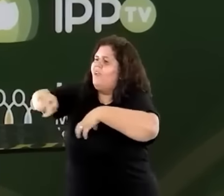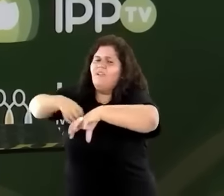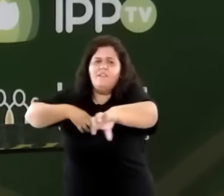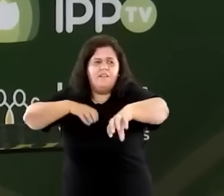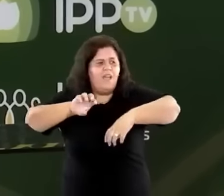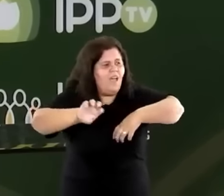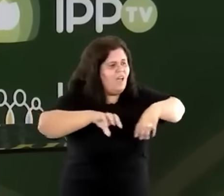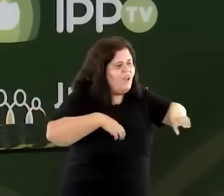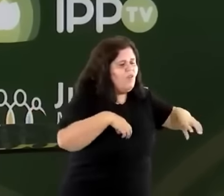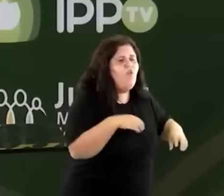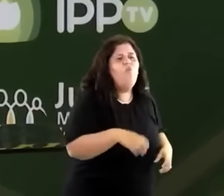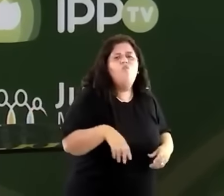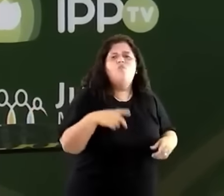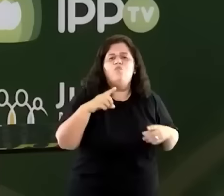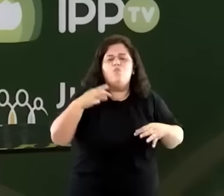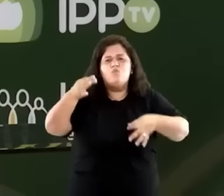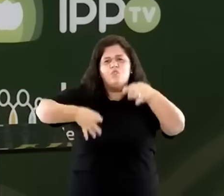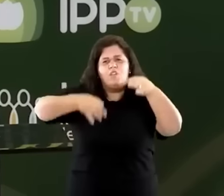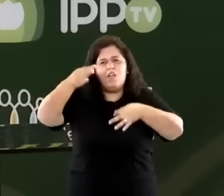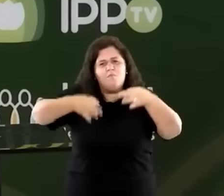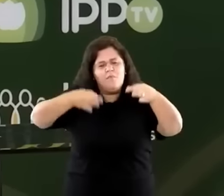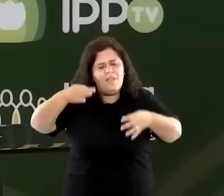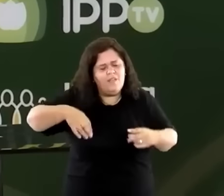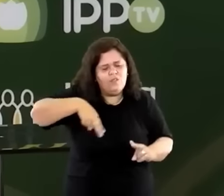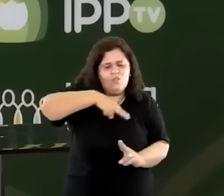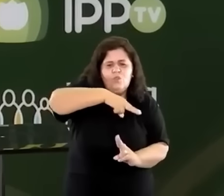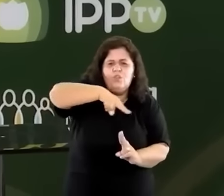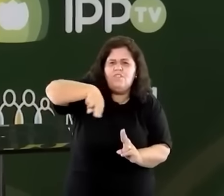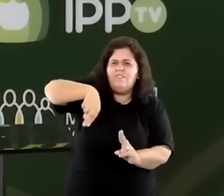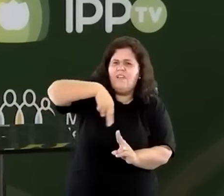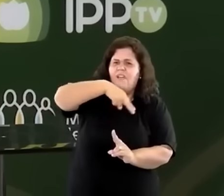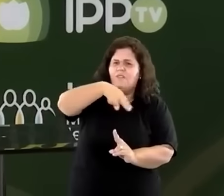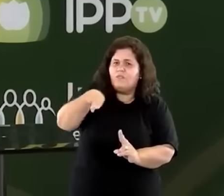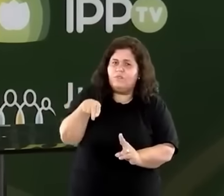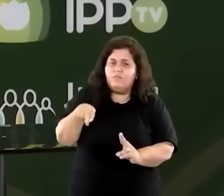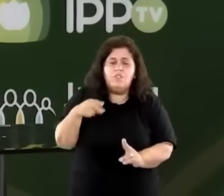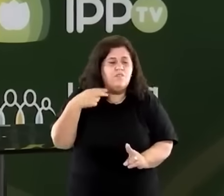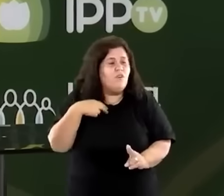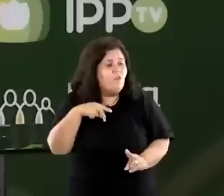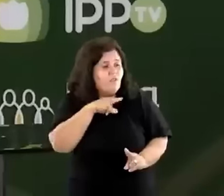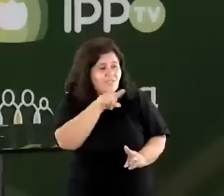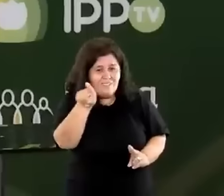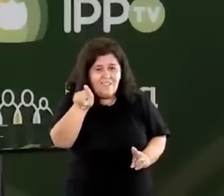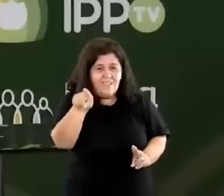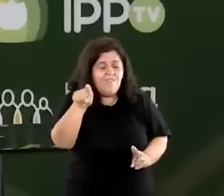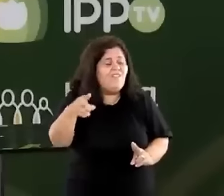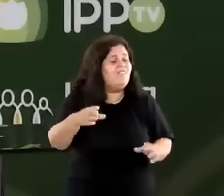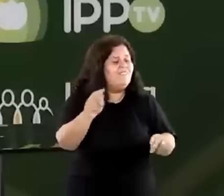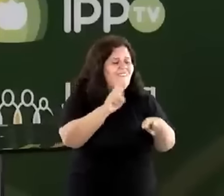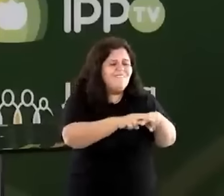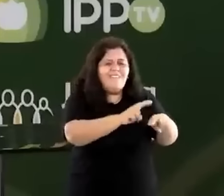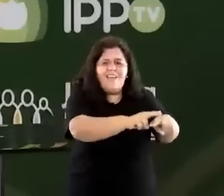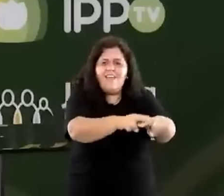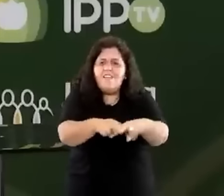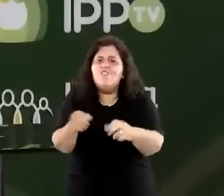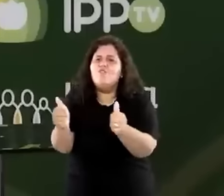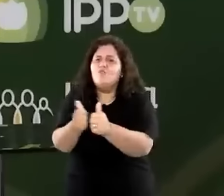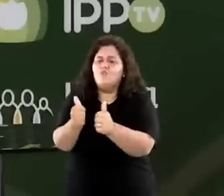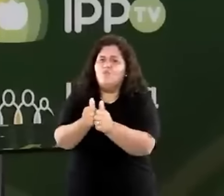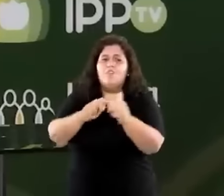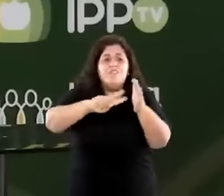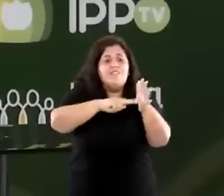do universo não só você vai pro céu mas você vai se assentar em Trono e o que que esses 24 anciãos